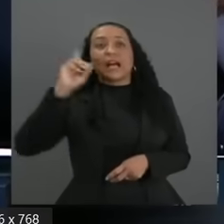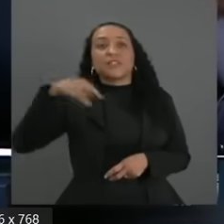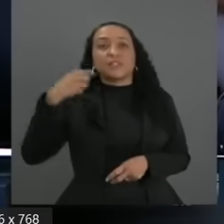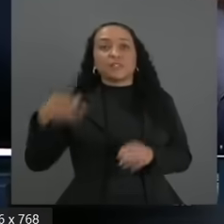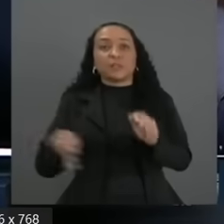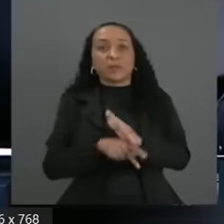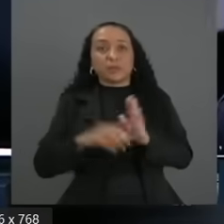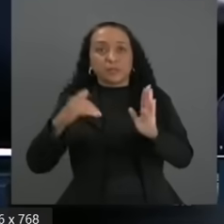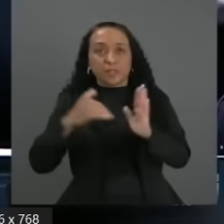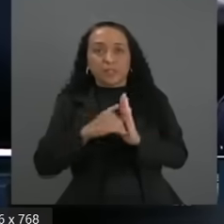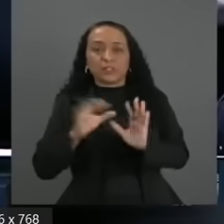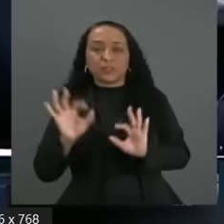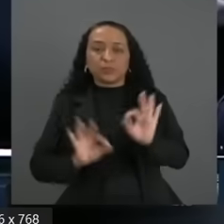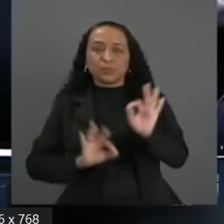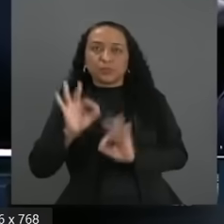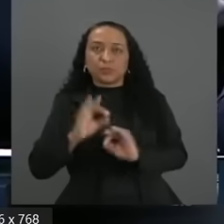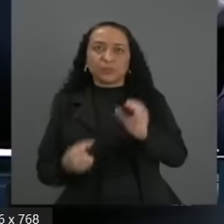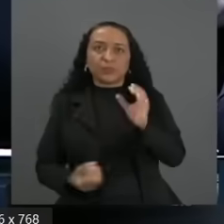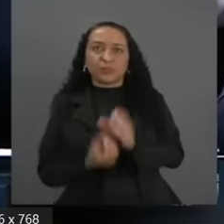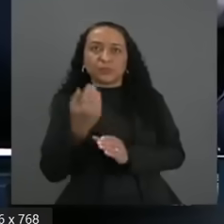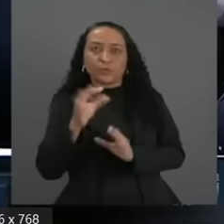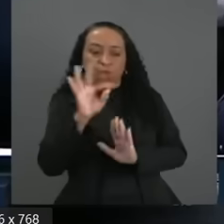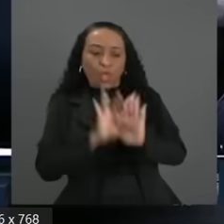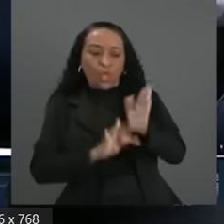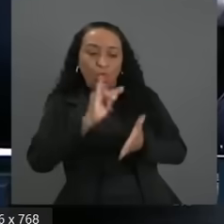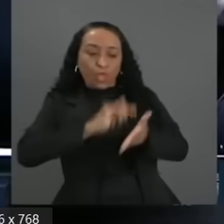está estabelecendo a peça jurídica